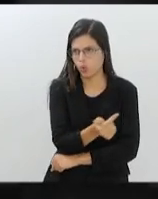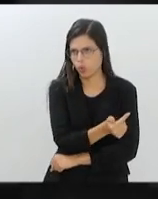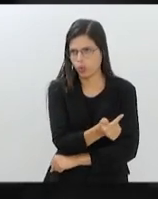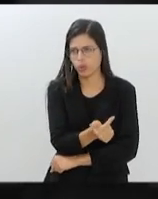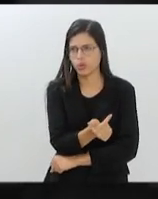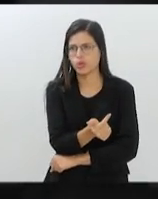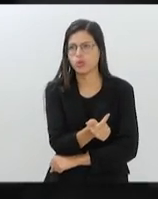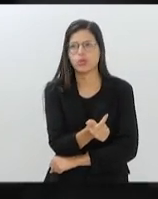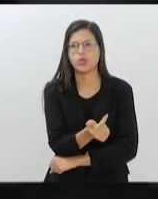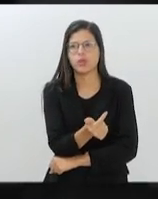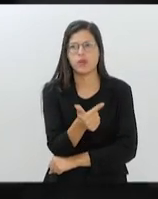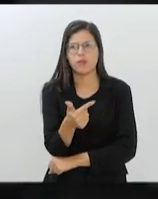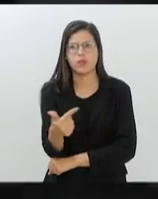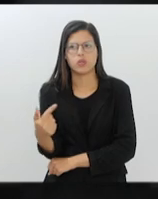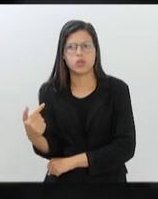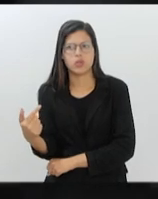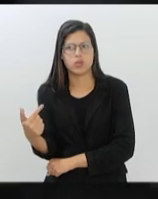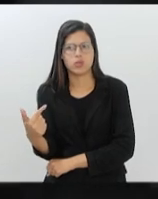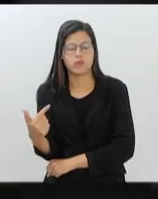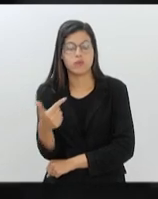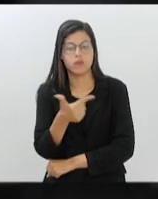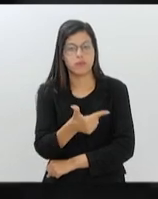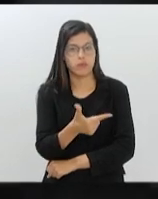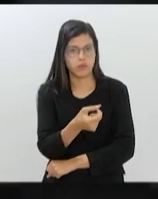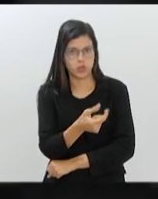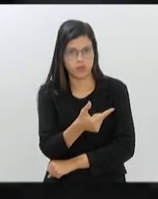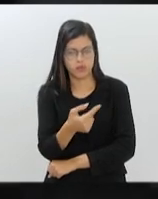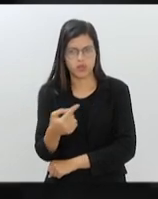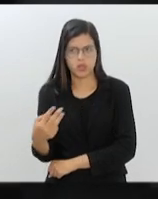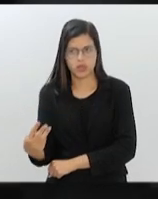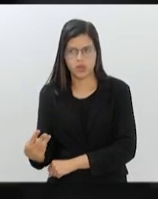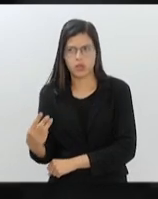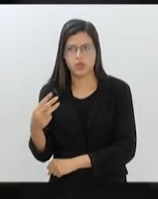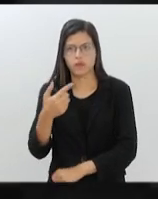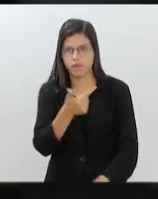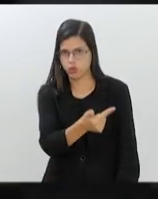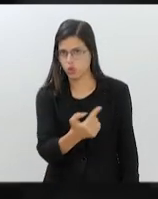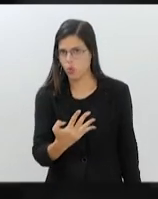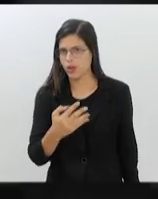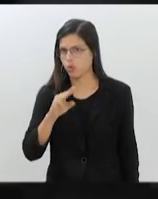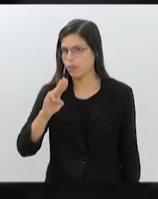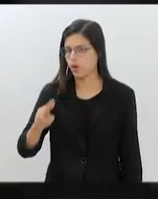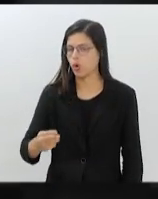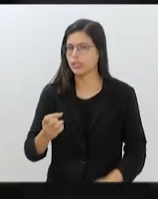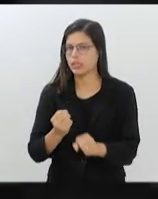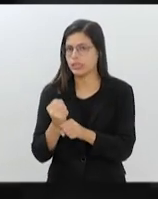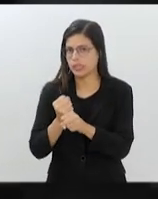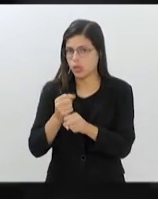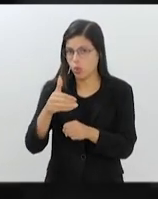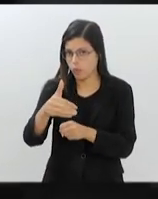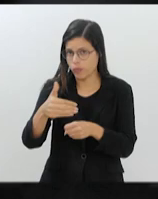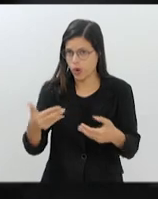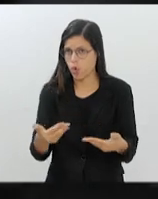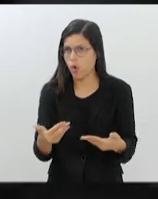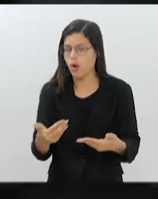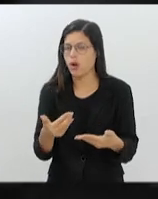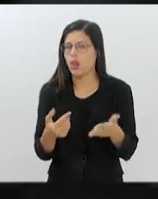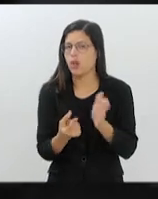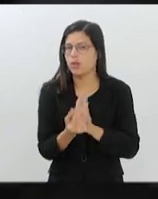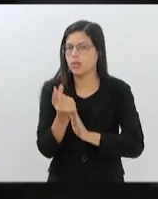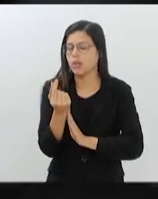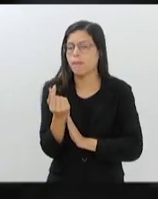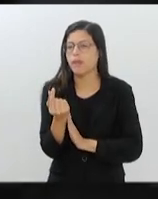24 foi 23 Foi 24 milhões e esse ano orçado 20